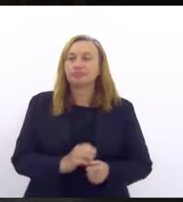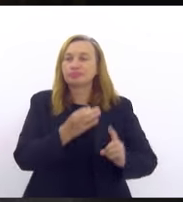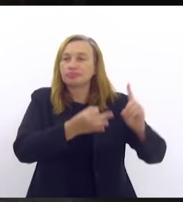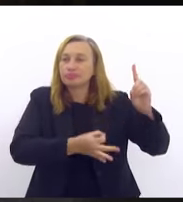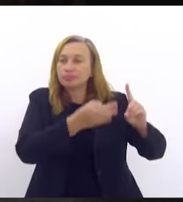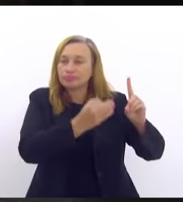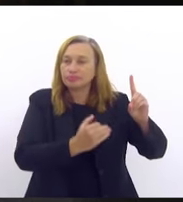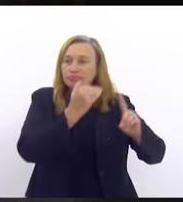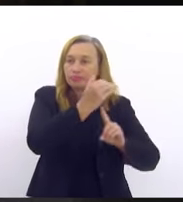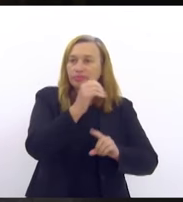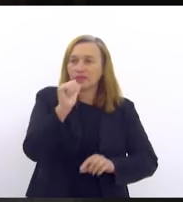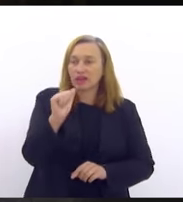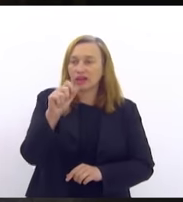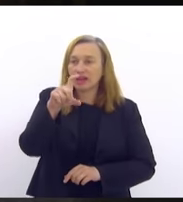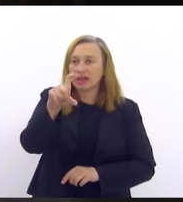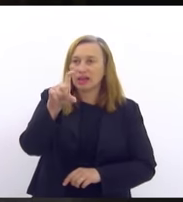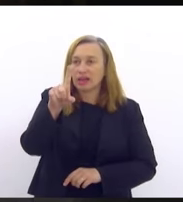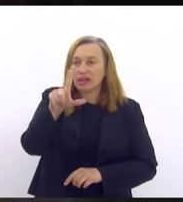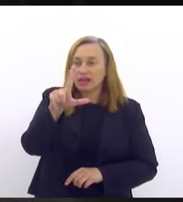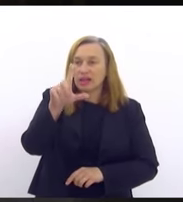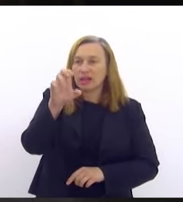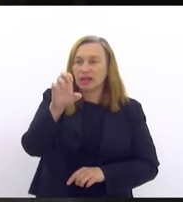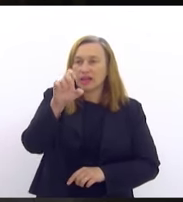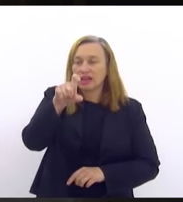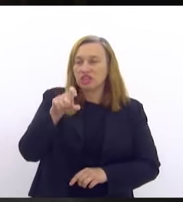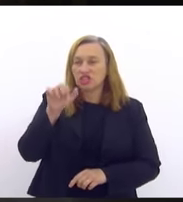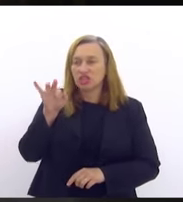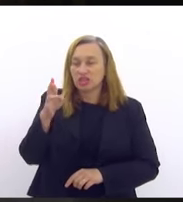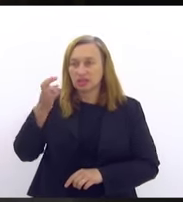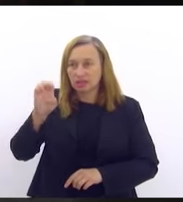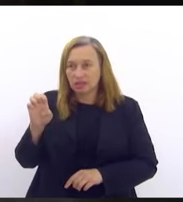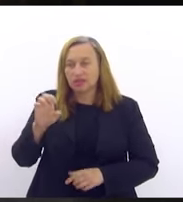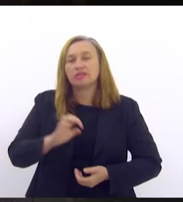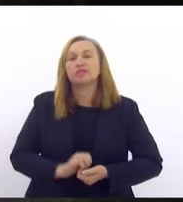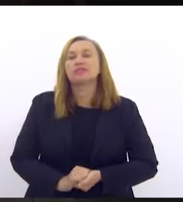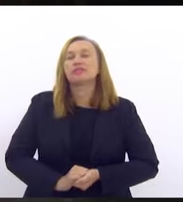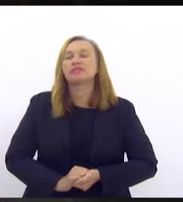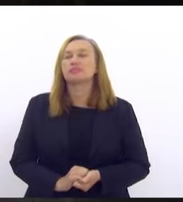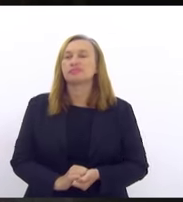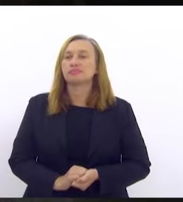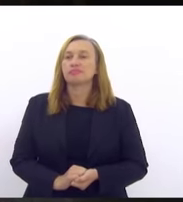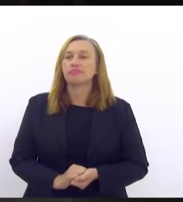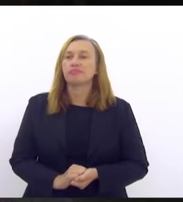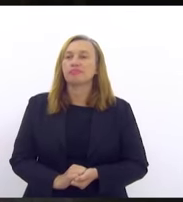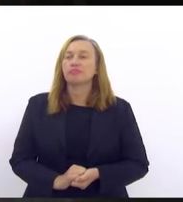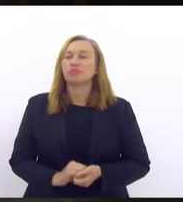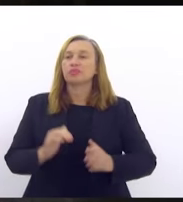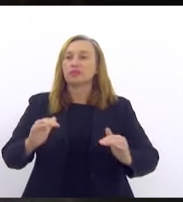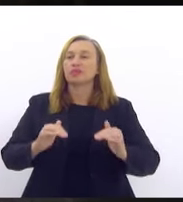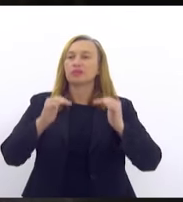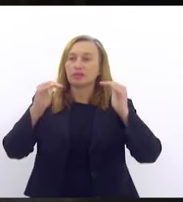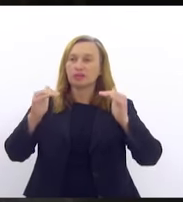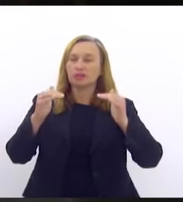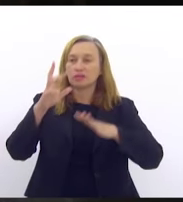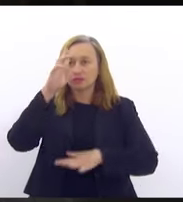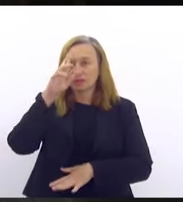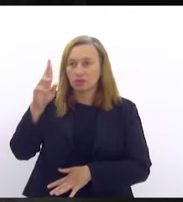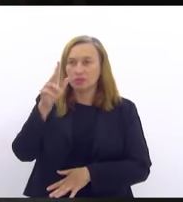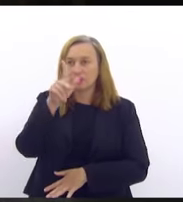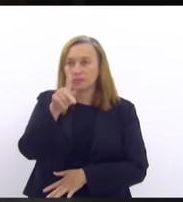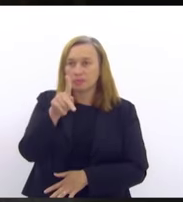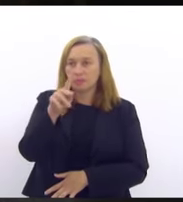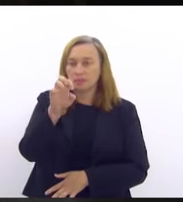Alexandre Teixeira Bastos cunhas Excelentíssimo Senhor Dr Pedro Gomes Oliveira